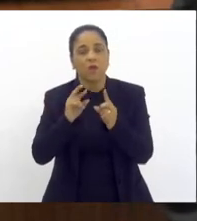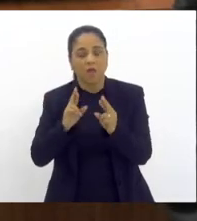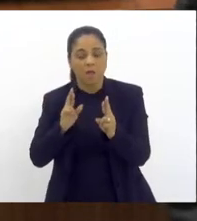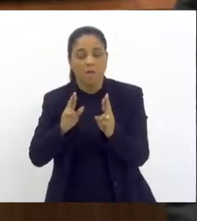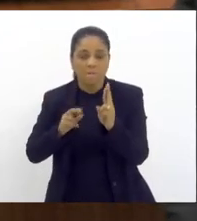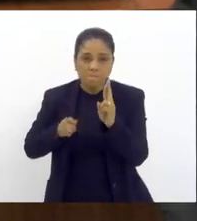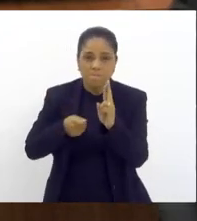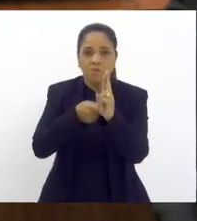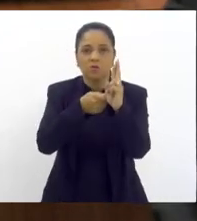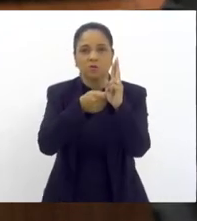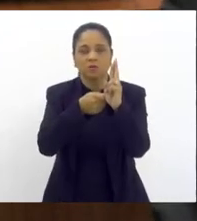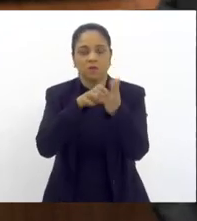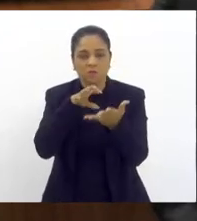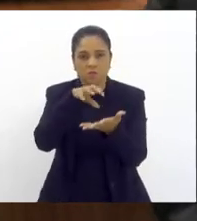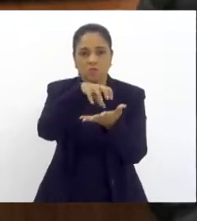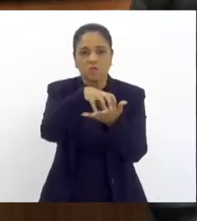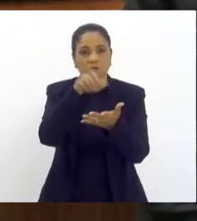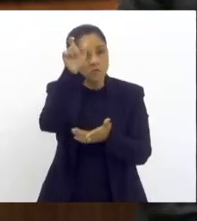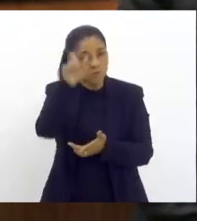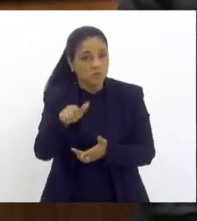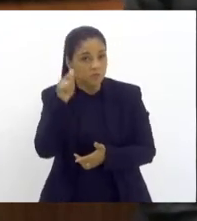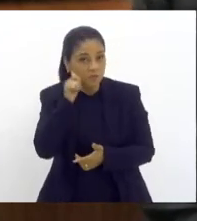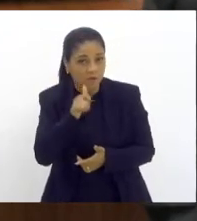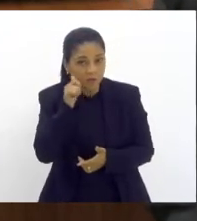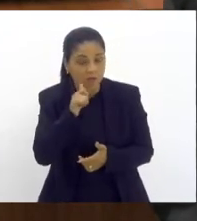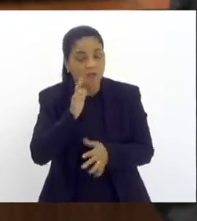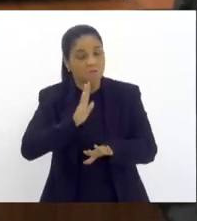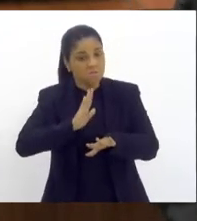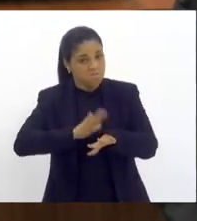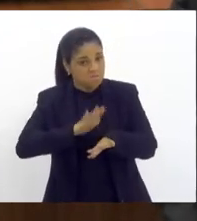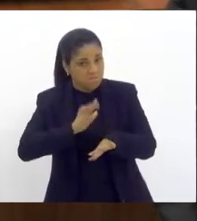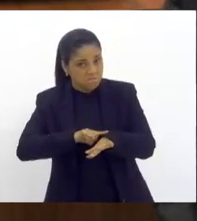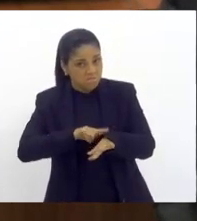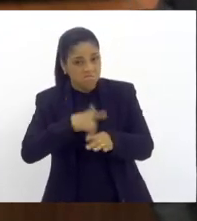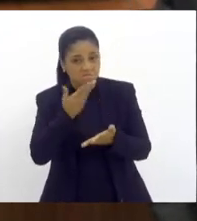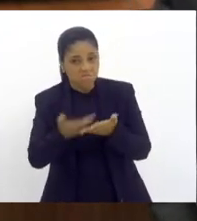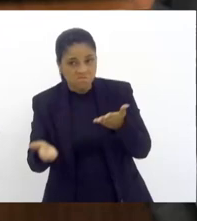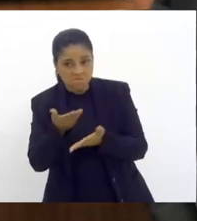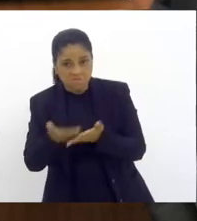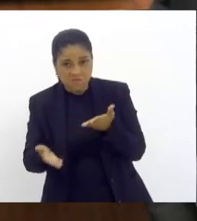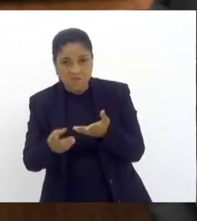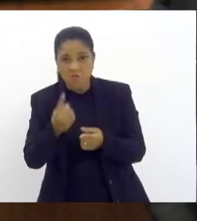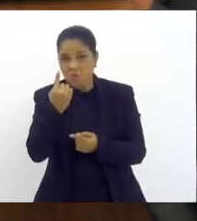Mulher, absolutamente meritório. Quando nós perdemos tempo com